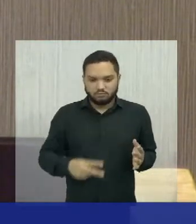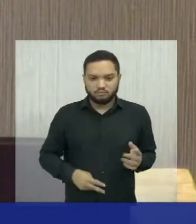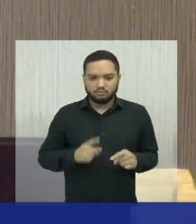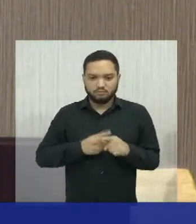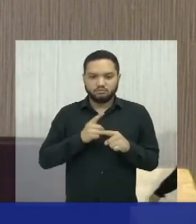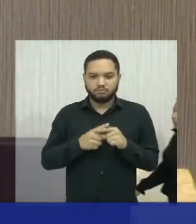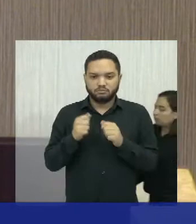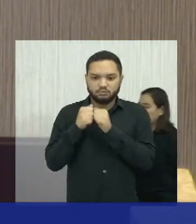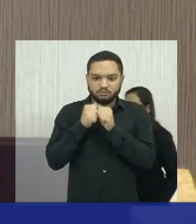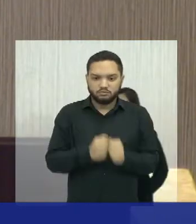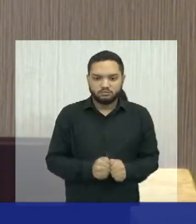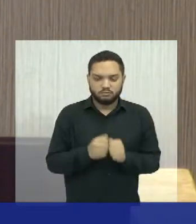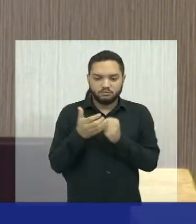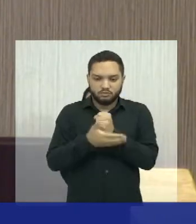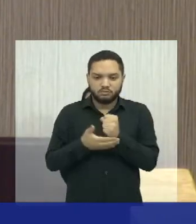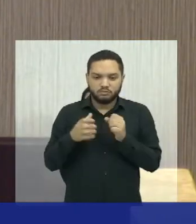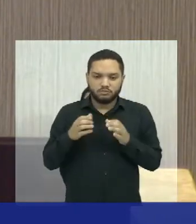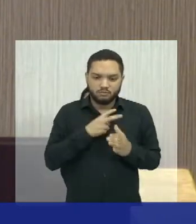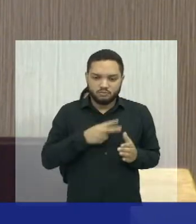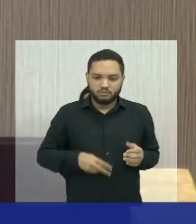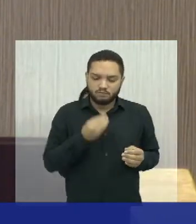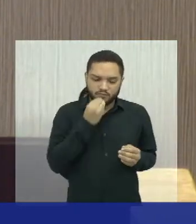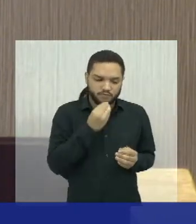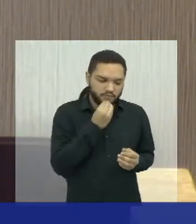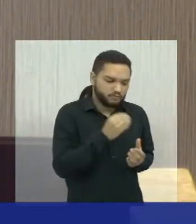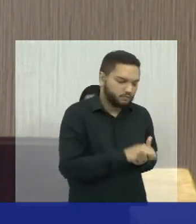não trouxeram suas bases para cá para dentro?